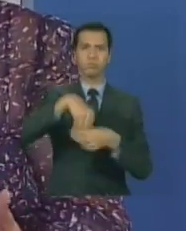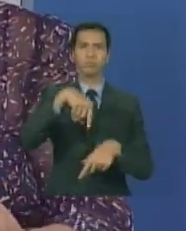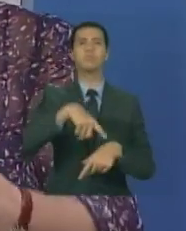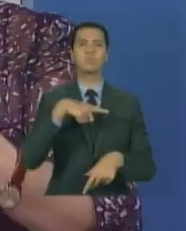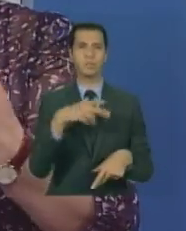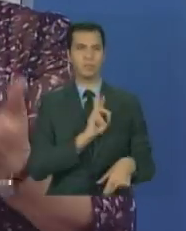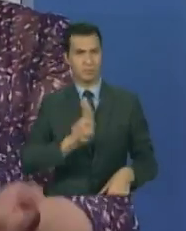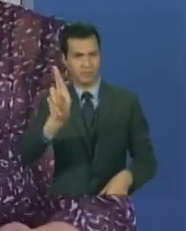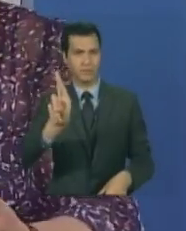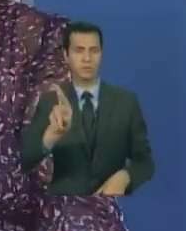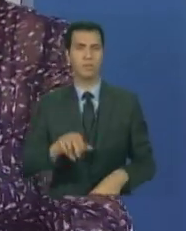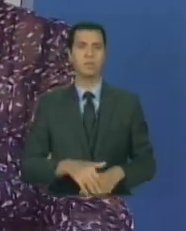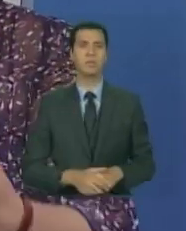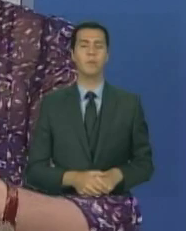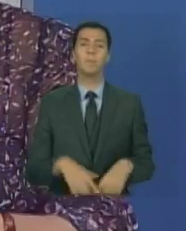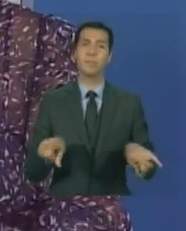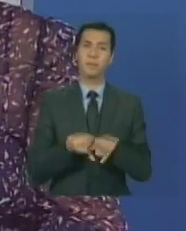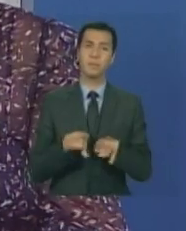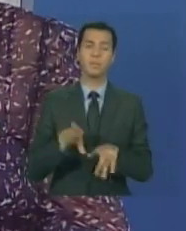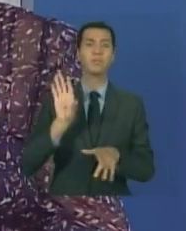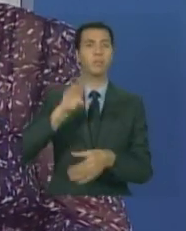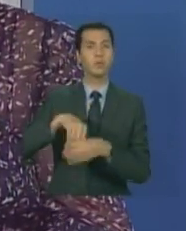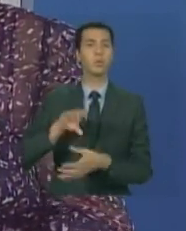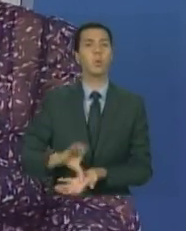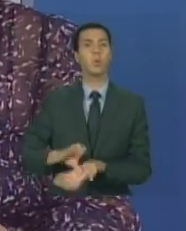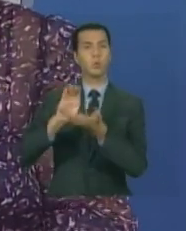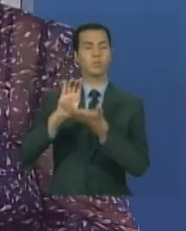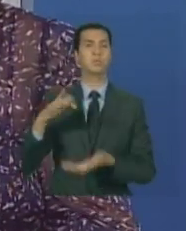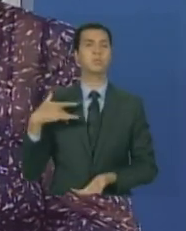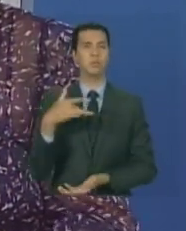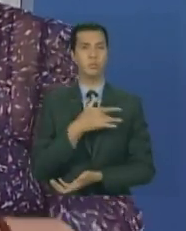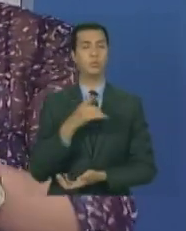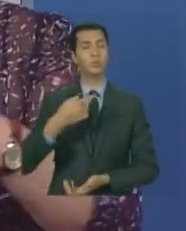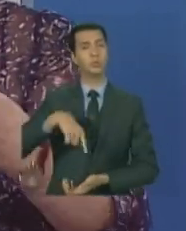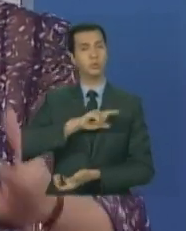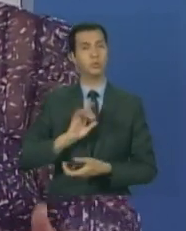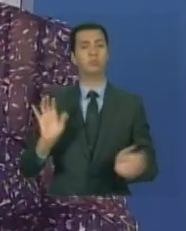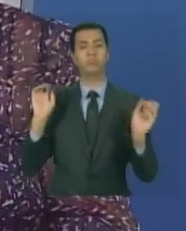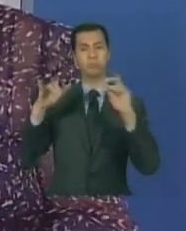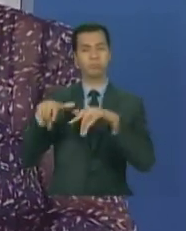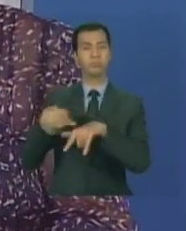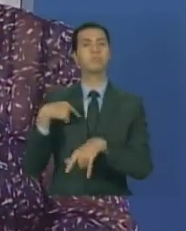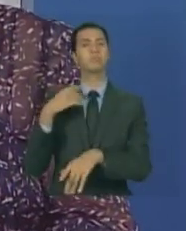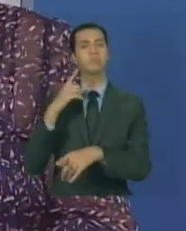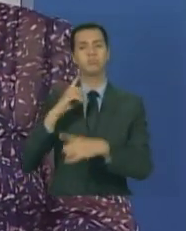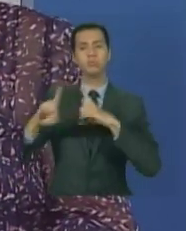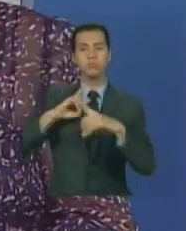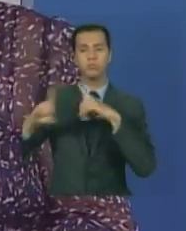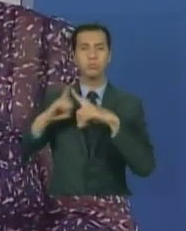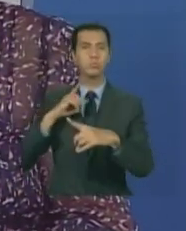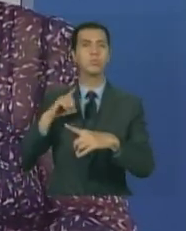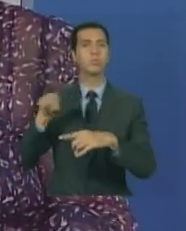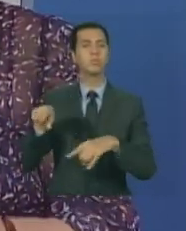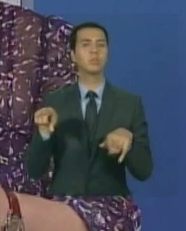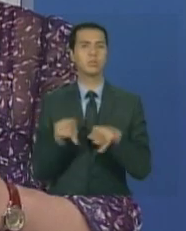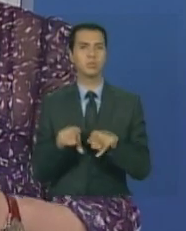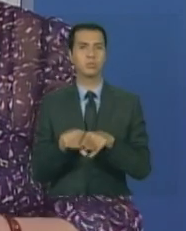gente debate, porque é o Conselho que delibera, né, essas proposituras dentro do sistema, né,